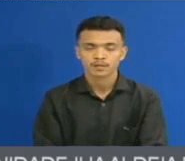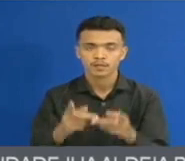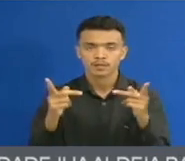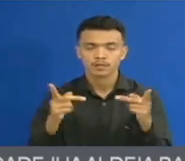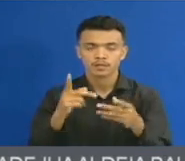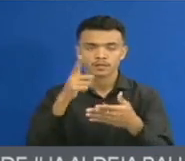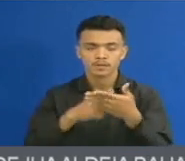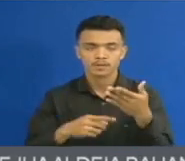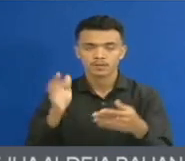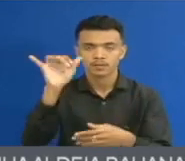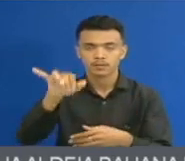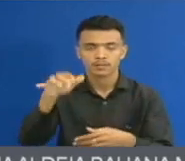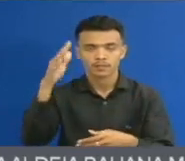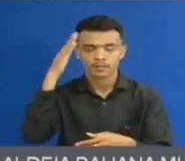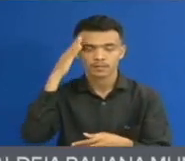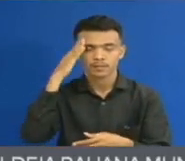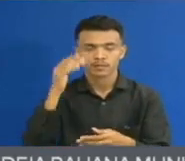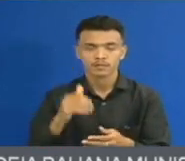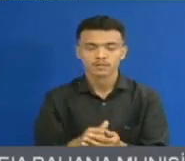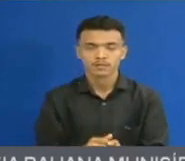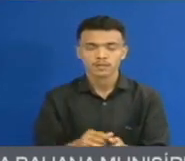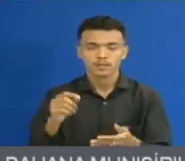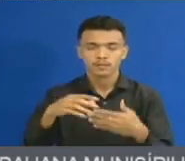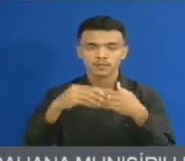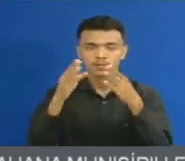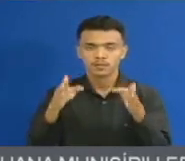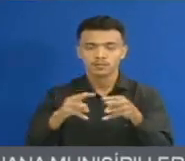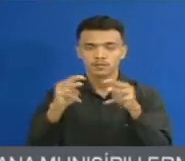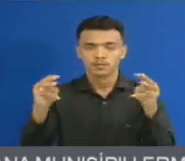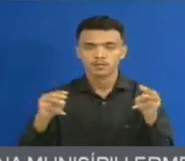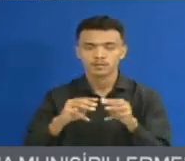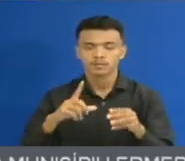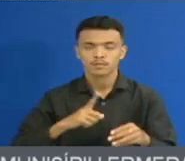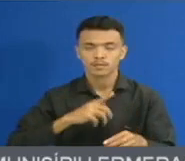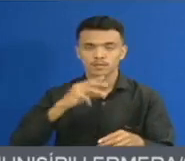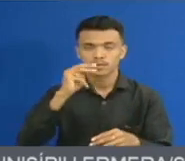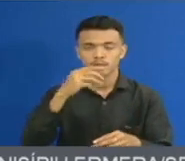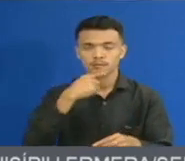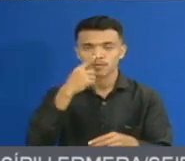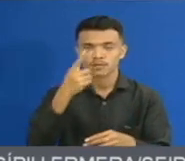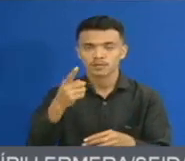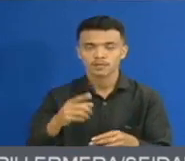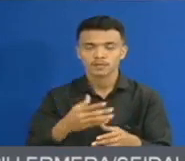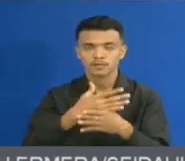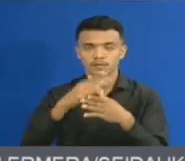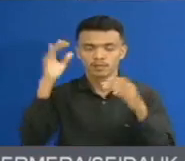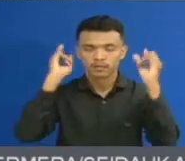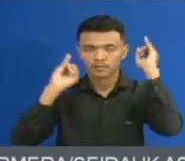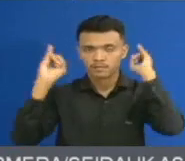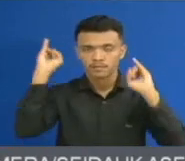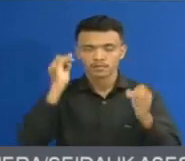fundo petrolífero sira mahatene liu dane. Administrador município Lotem Domingos Sávio hateteng desseminação ne